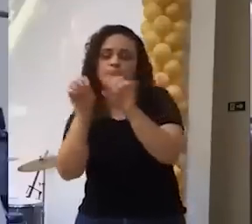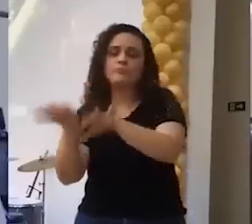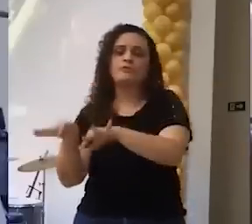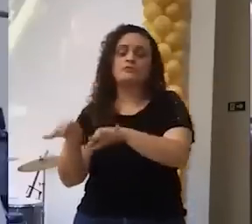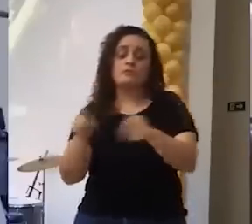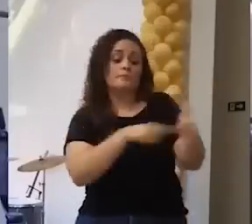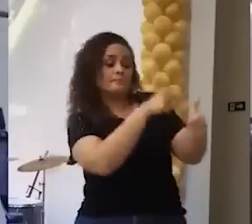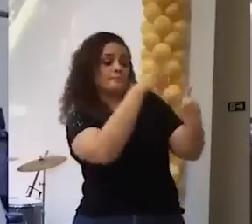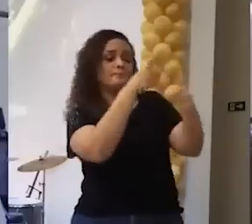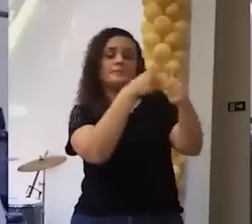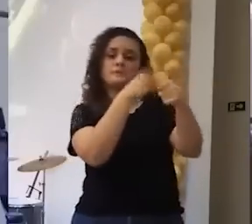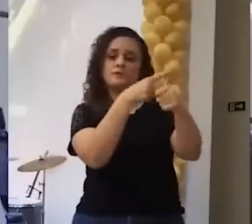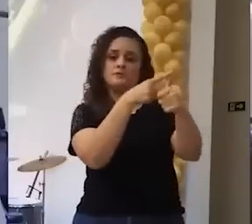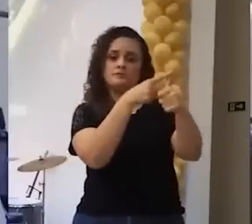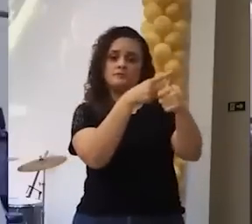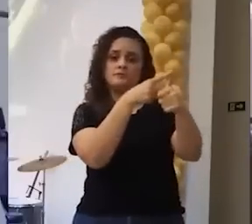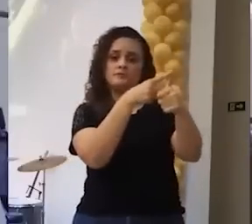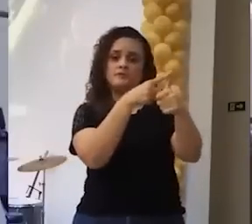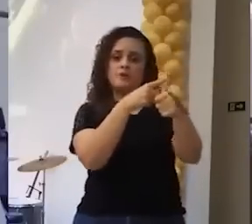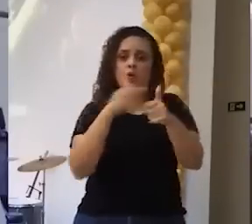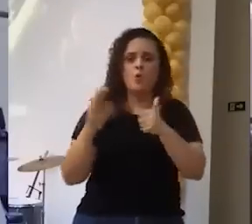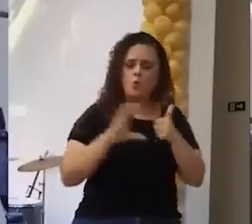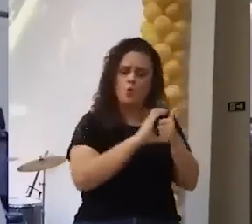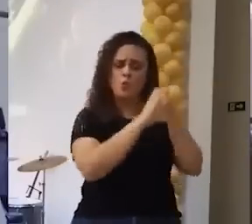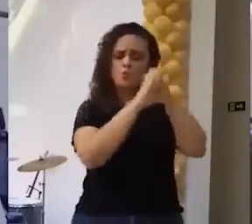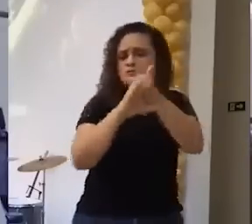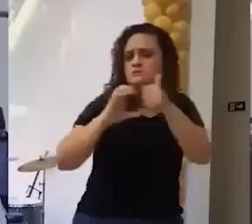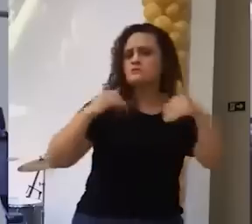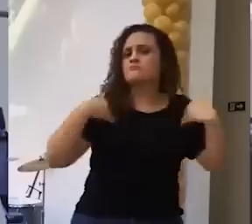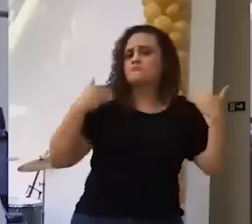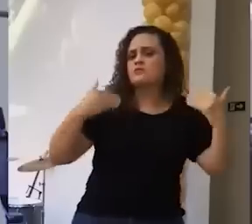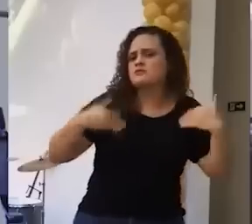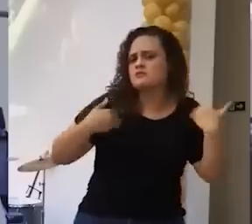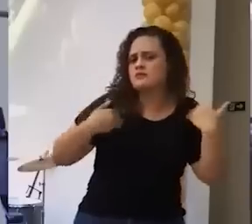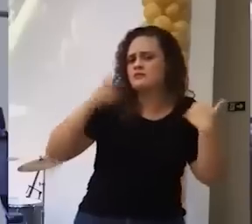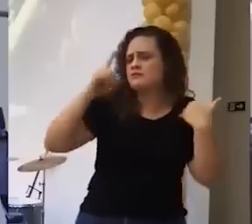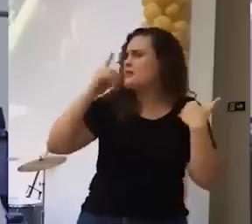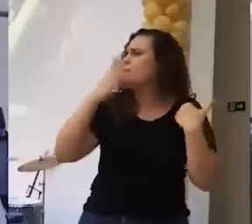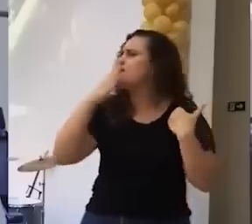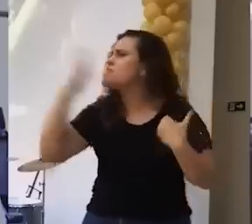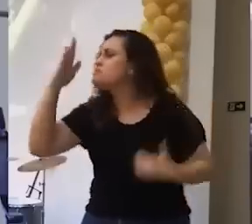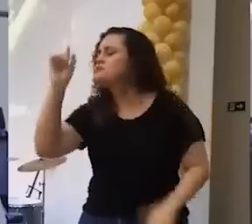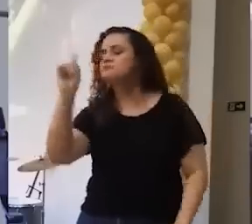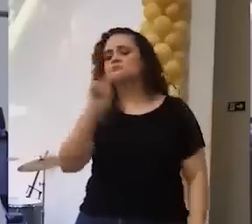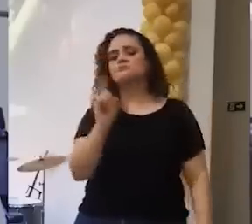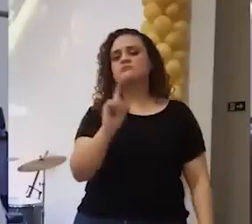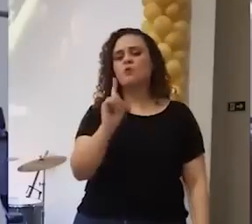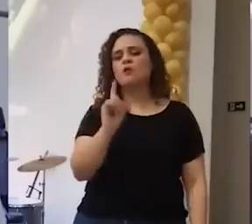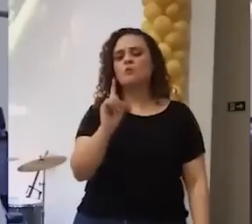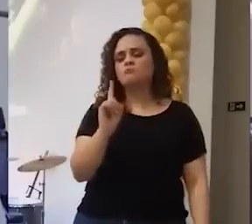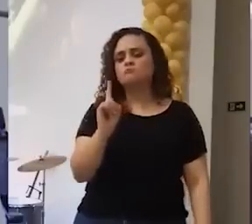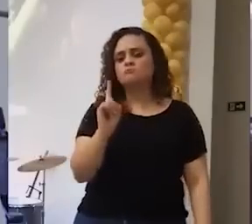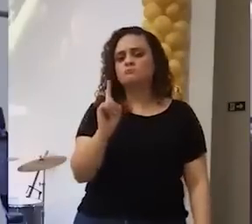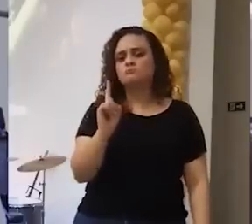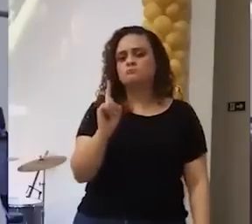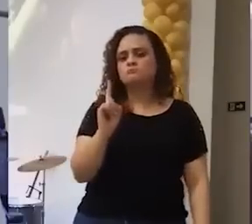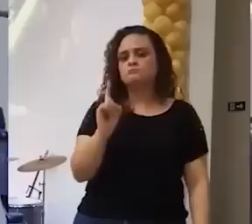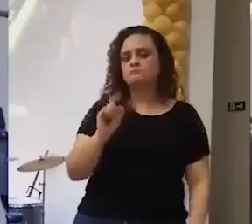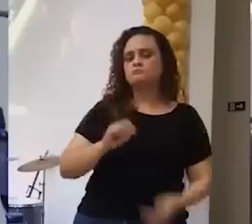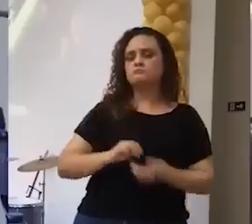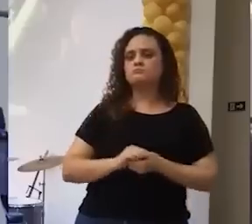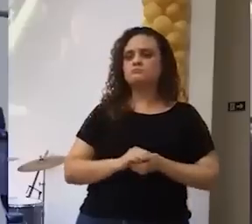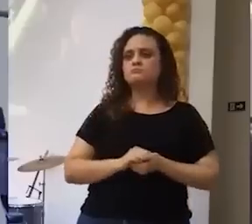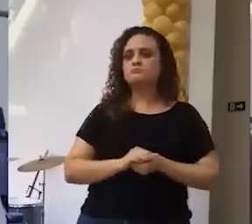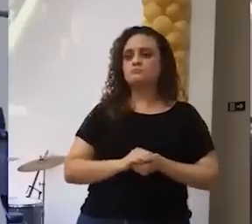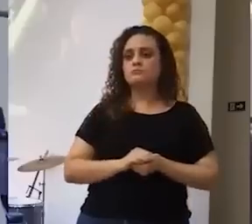a alegria do cristão não é um pedido, não é uma sugestão, é